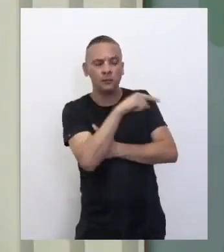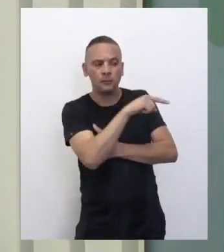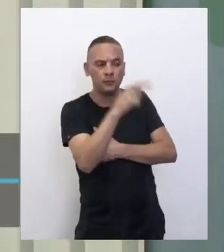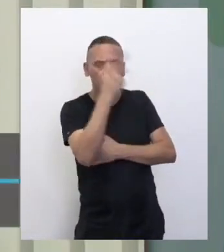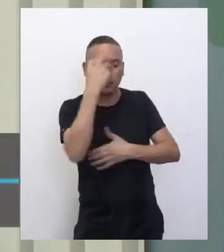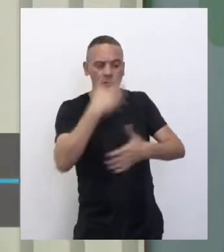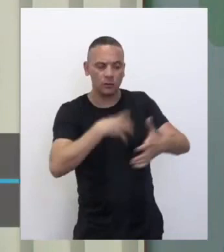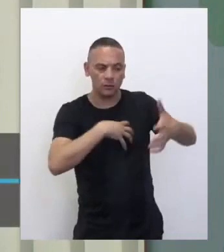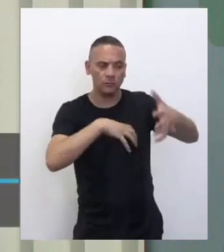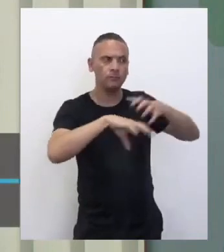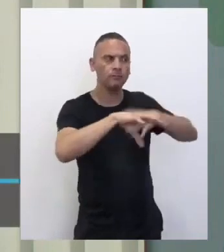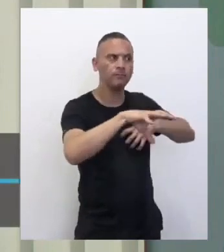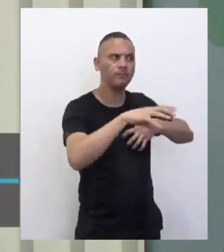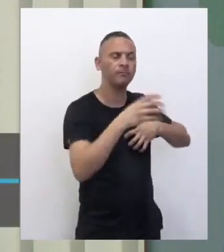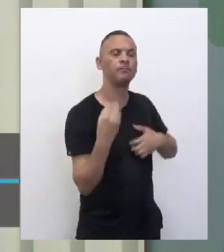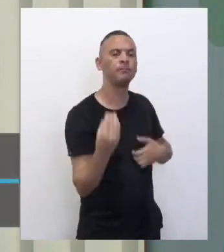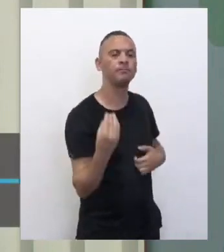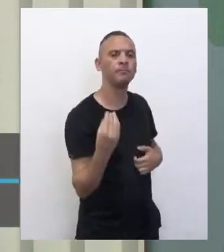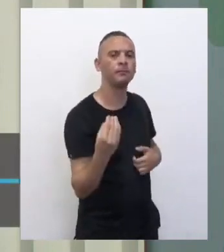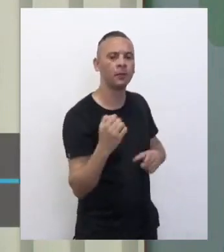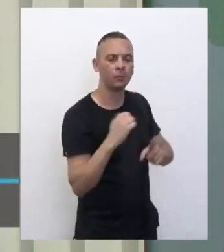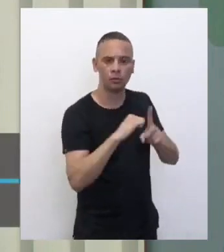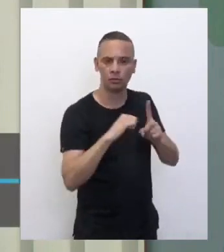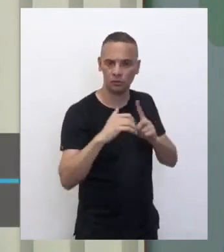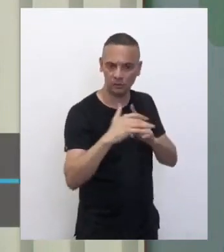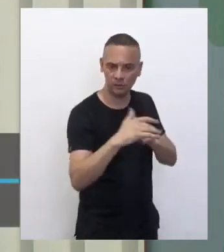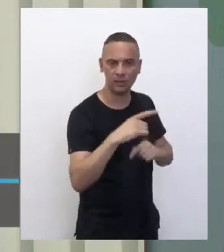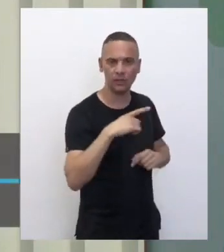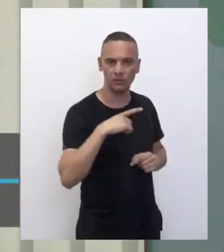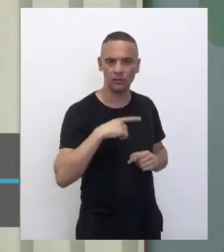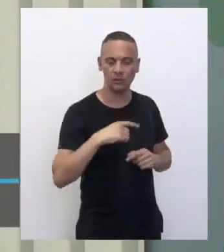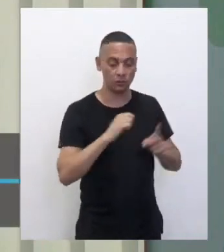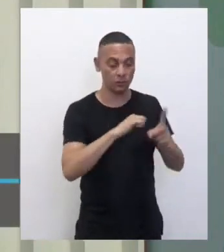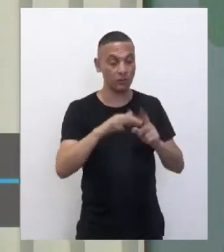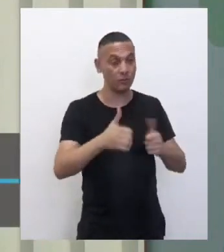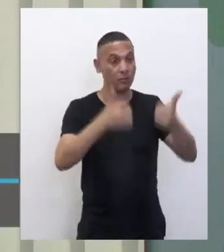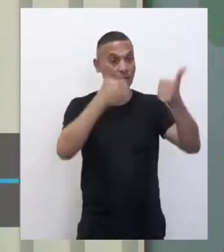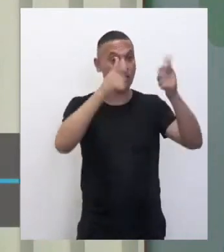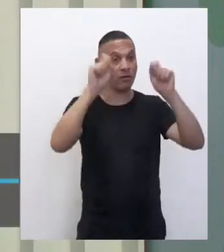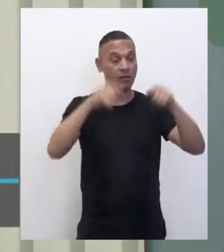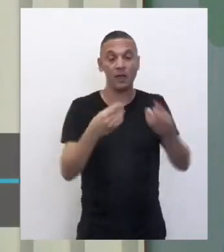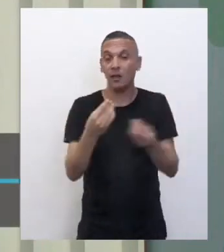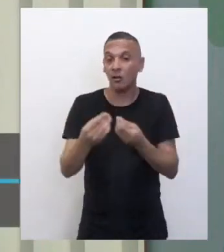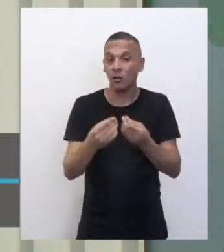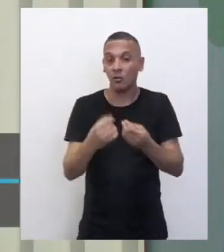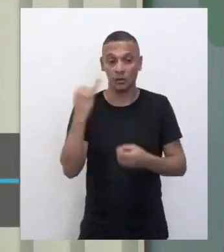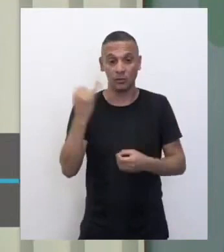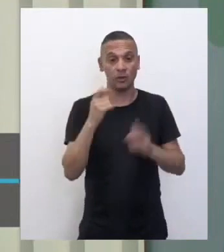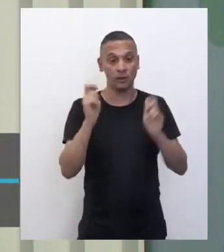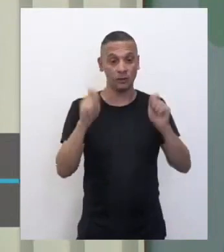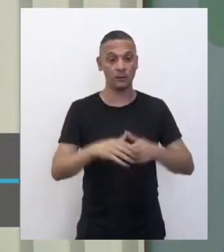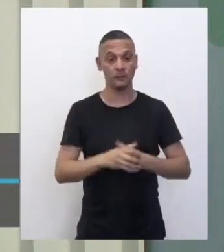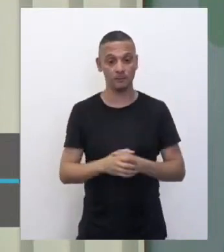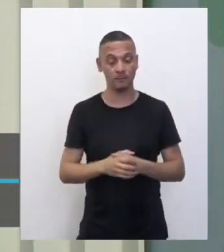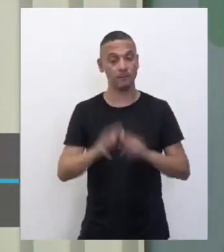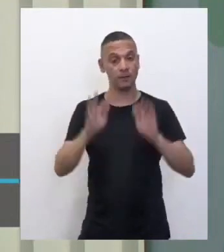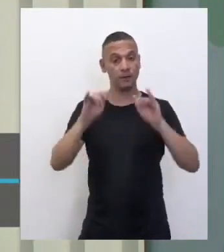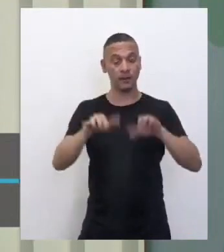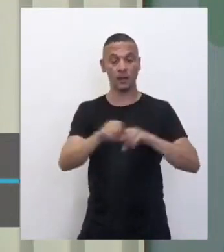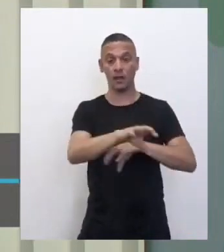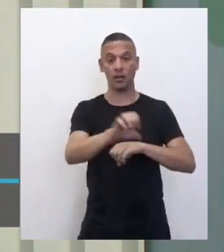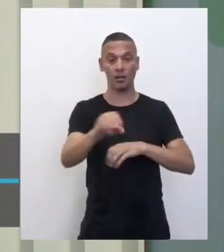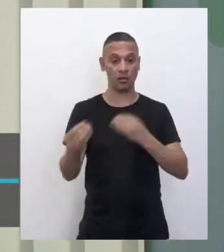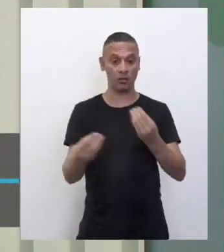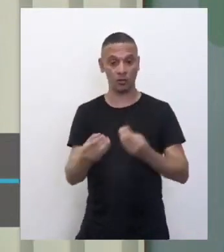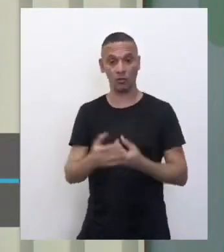maneira solidária na nossa sociedade e termos uma sociedade melhor? Reconhecendo a importância disso. E eu vou finalizar a nossa aula, a